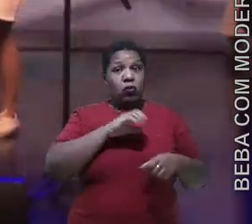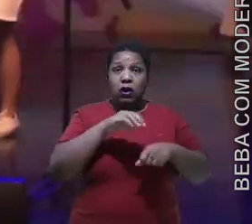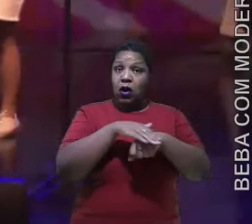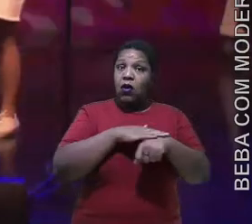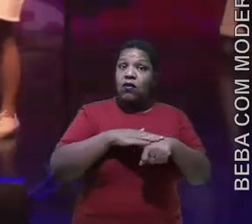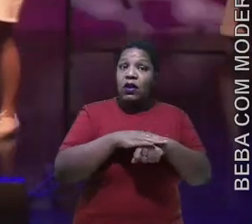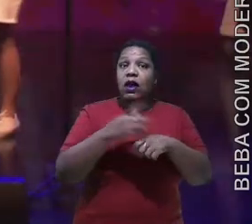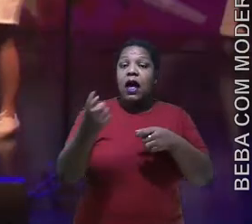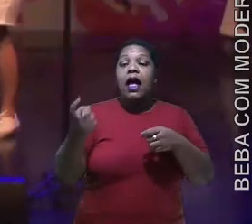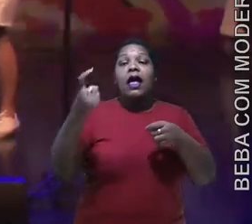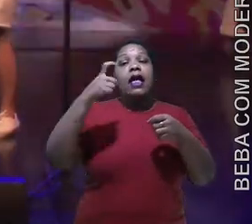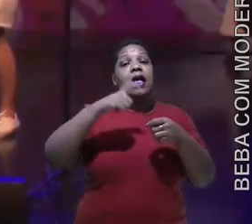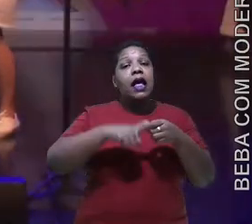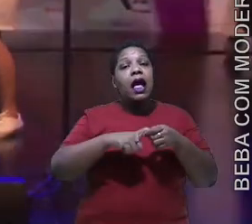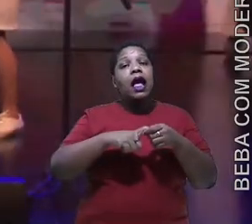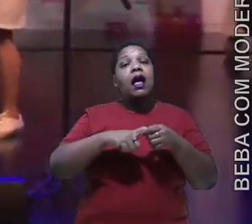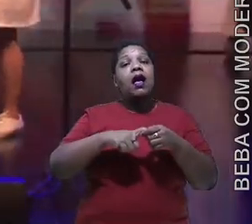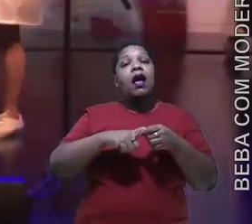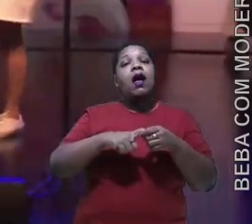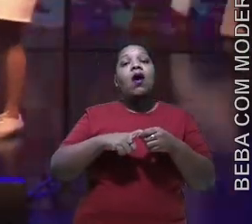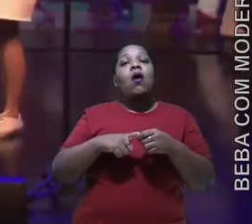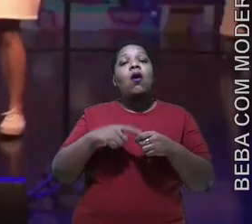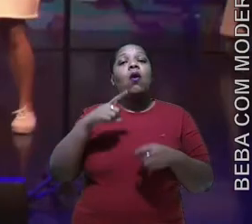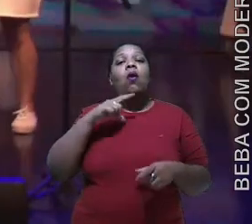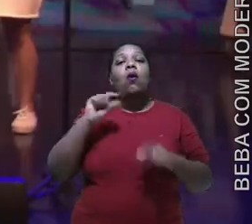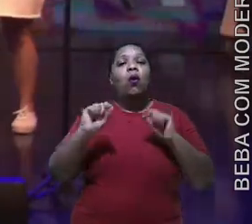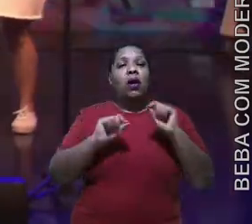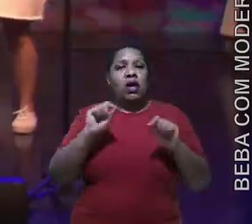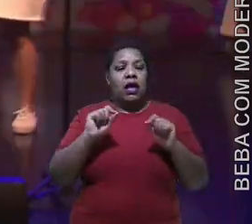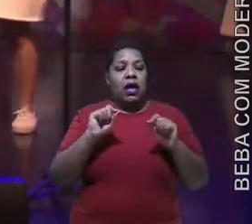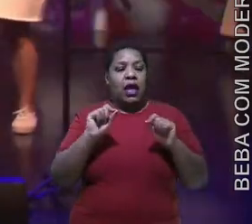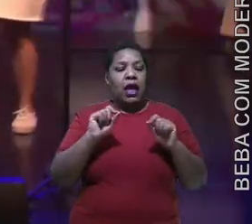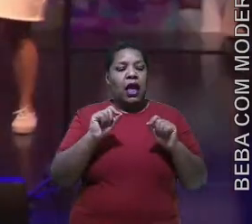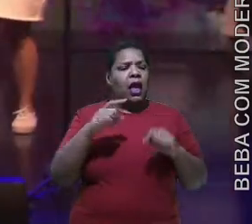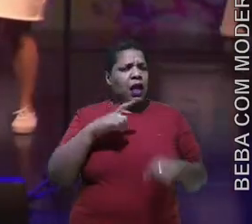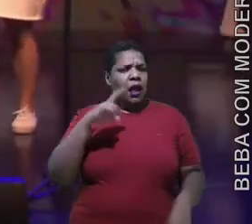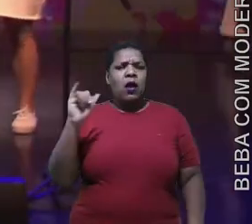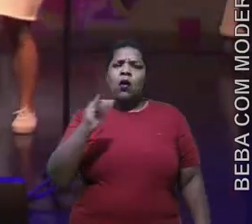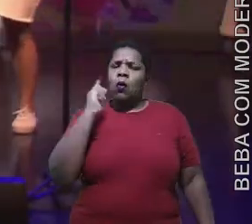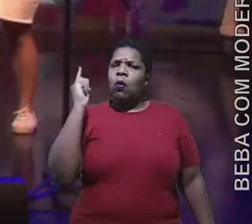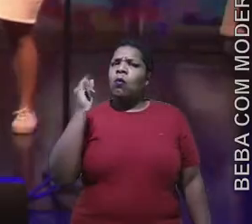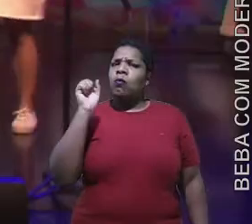um negócio engraçado que é na realidade o